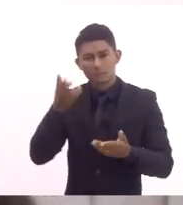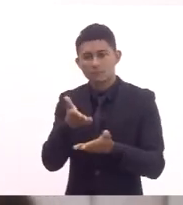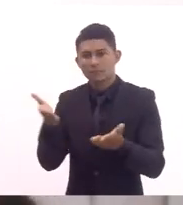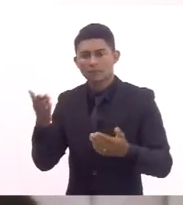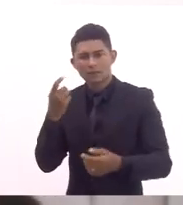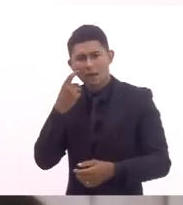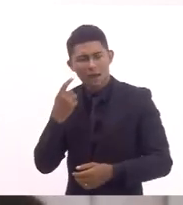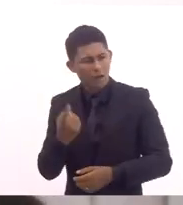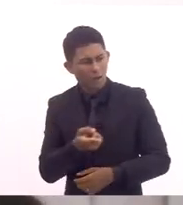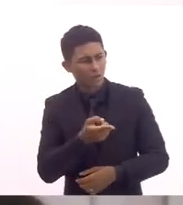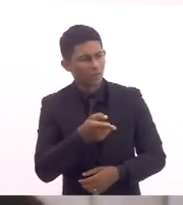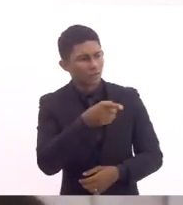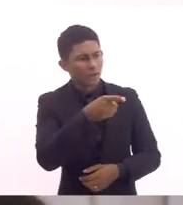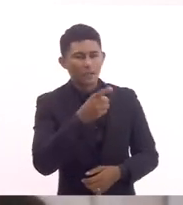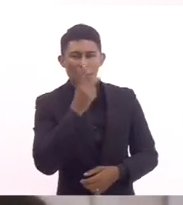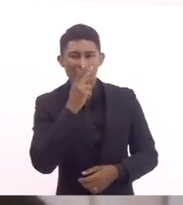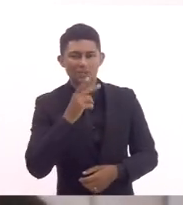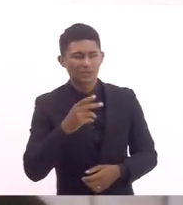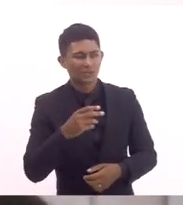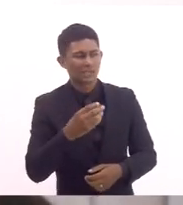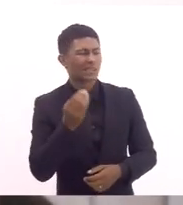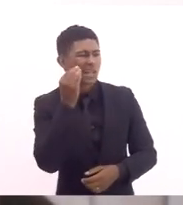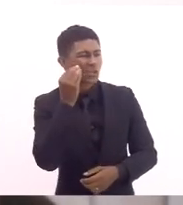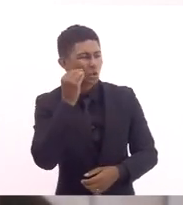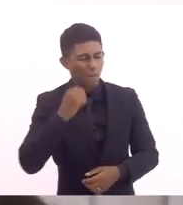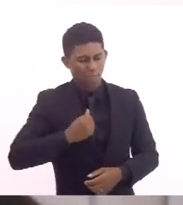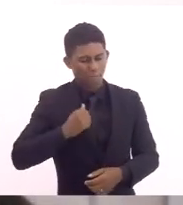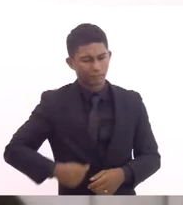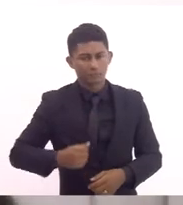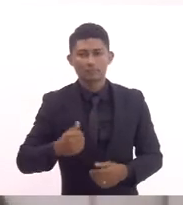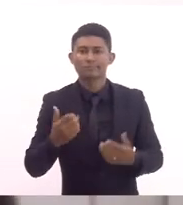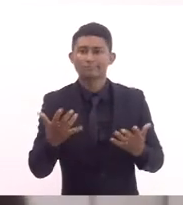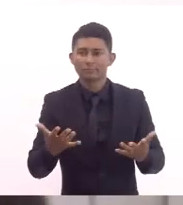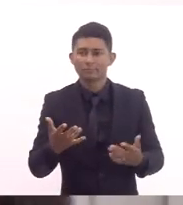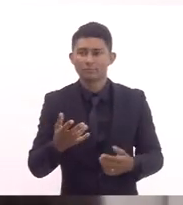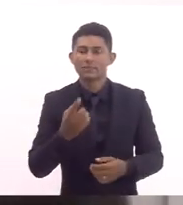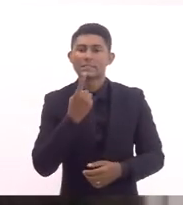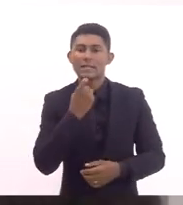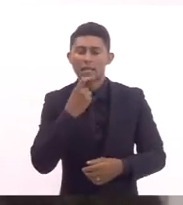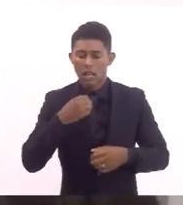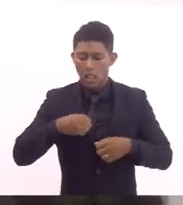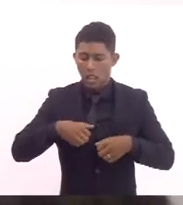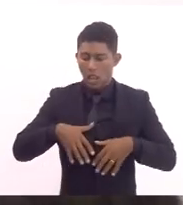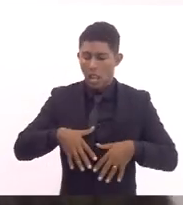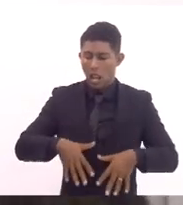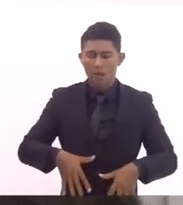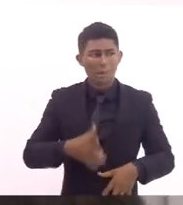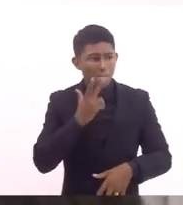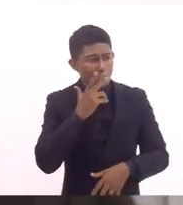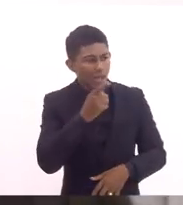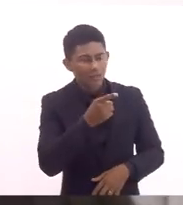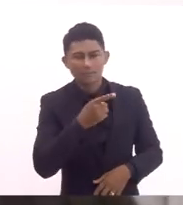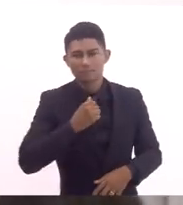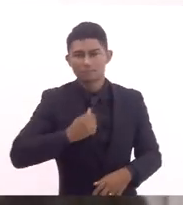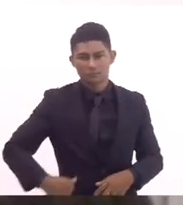ali vídeo pé por um aborto provocado qualquer sangramento é a